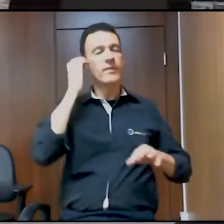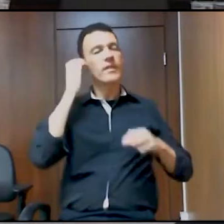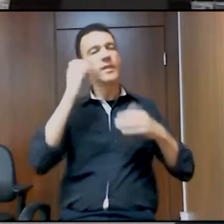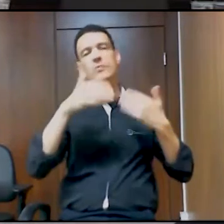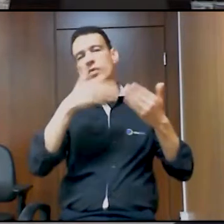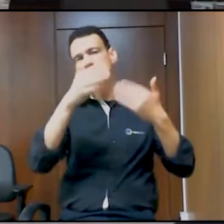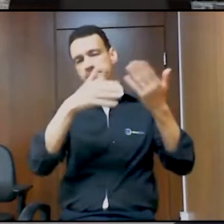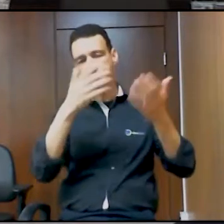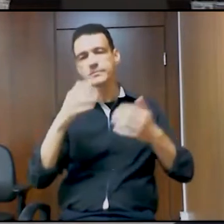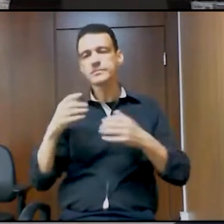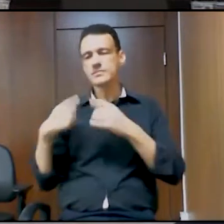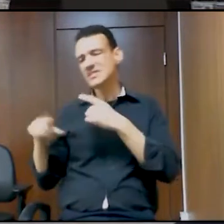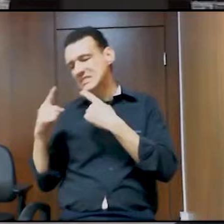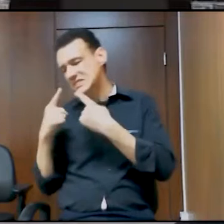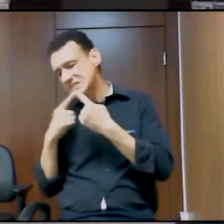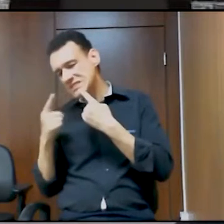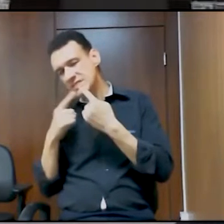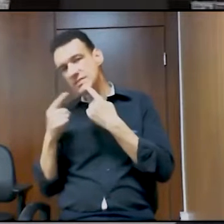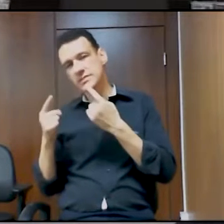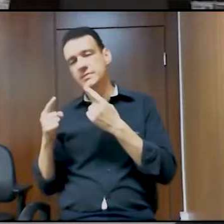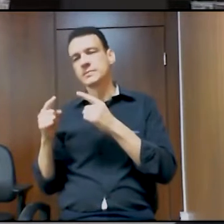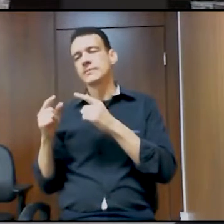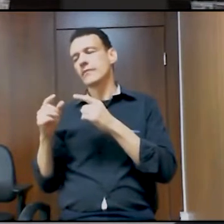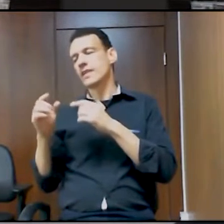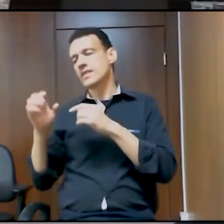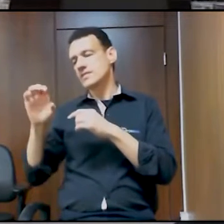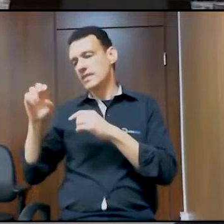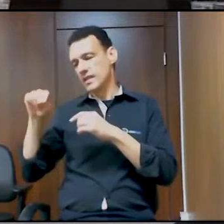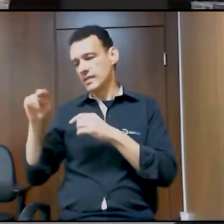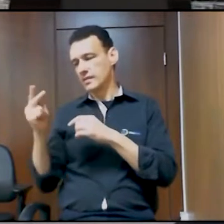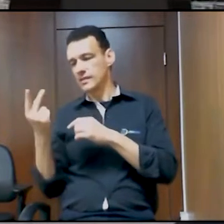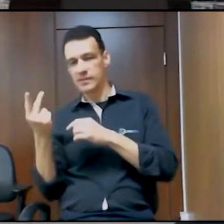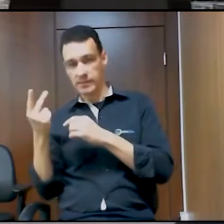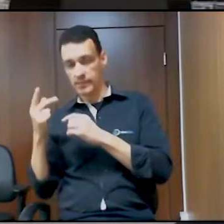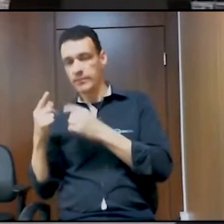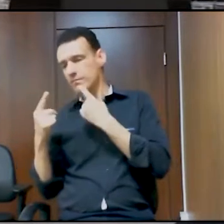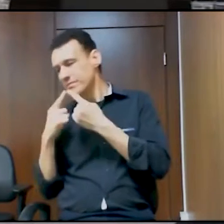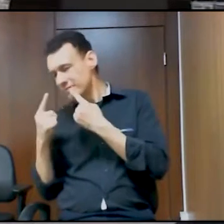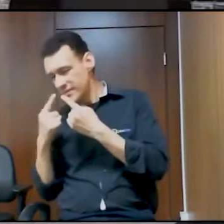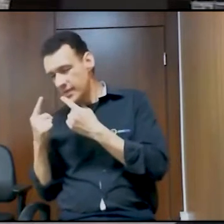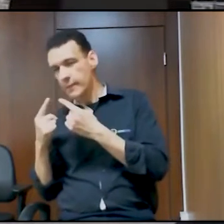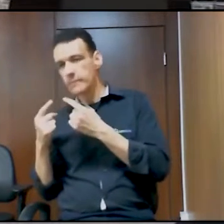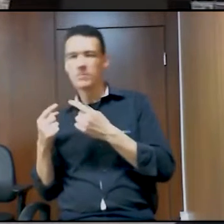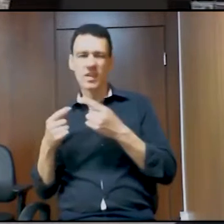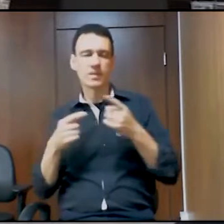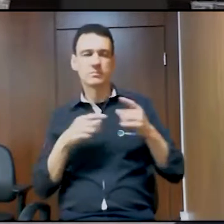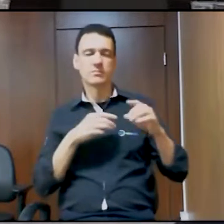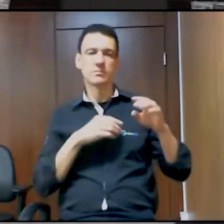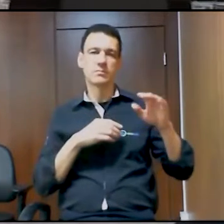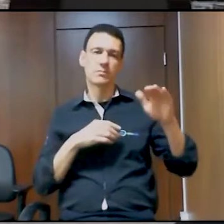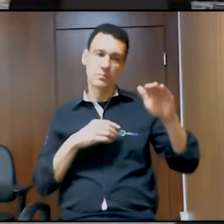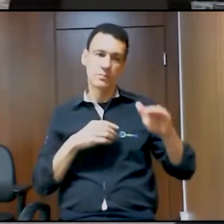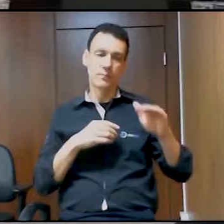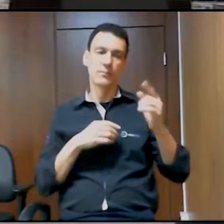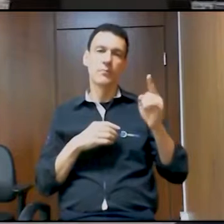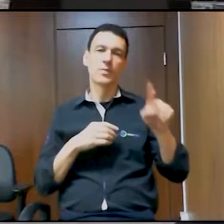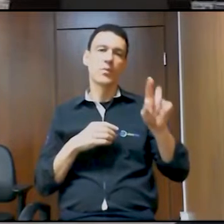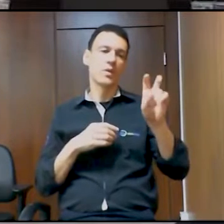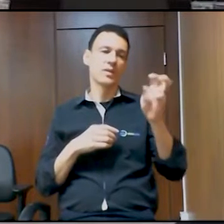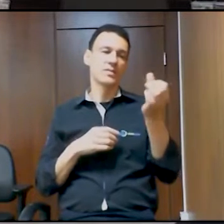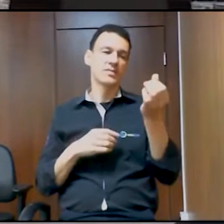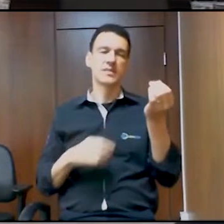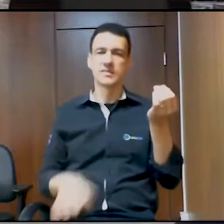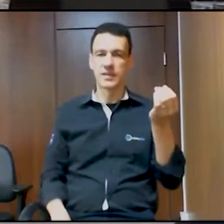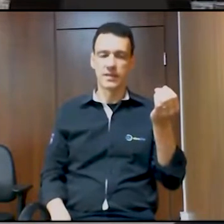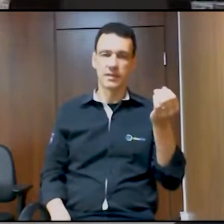aprovada ad referendum, abaixar um pouco essa renda. A gente conseguiu ficar com 1.560. E fazendo